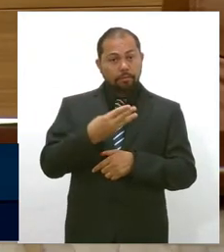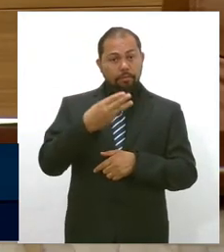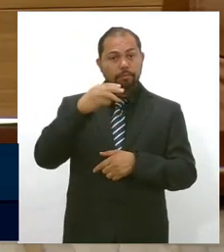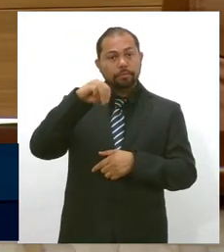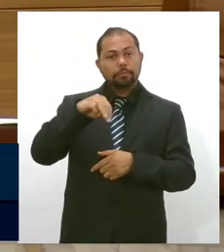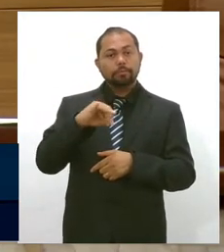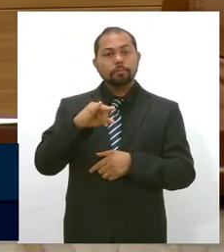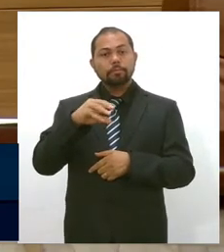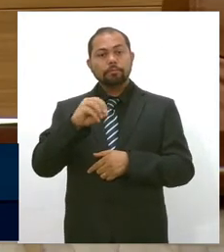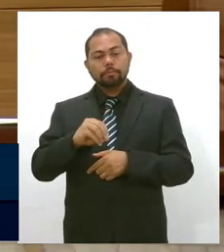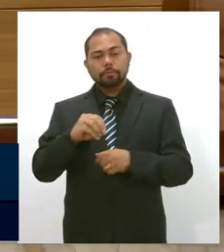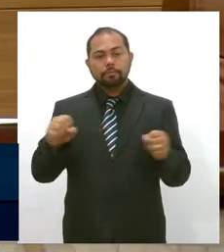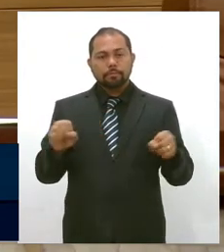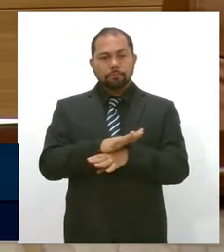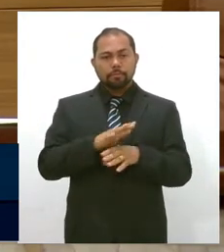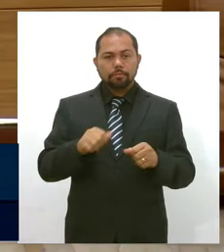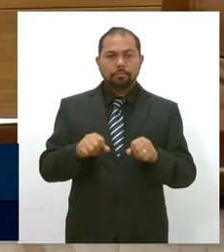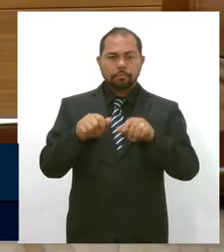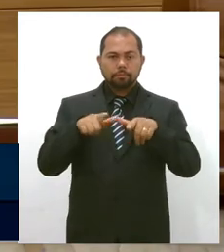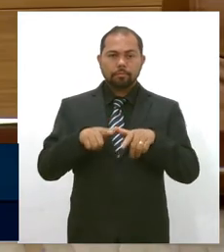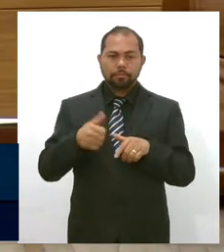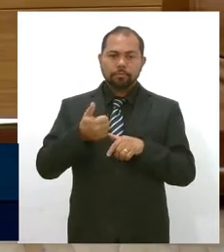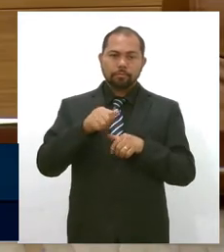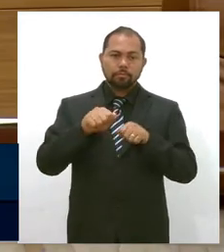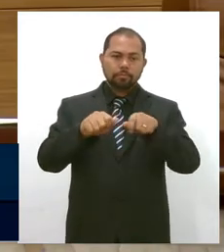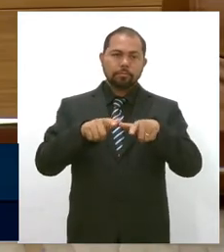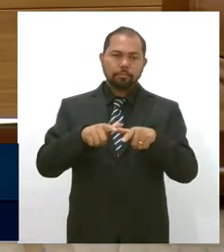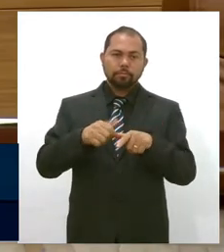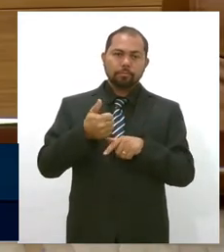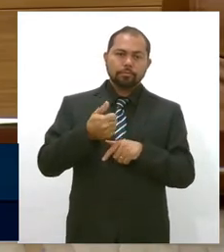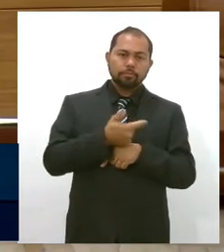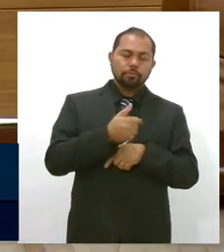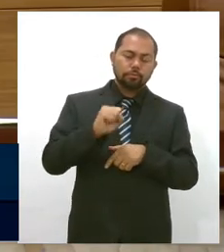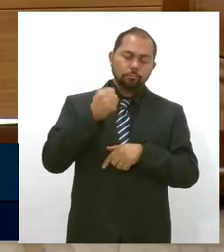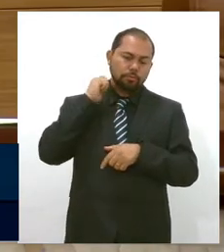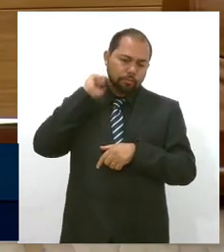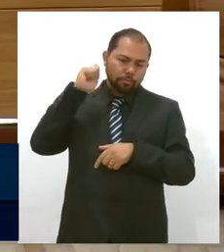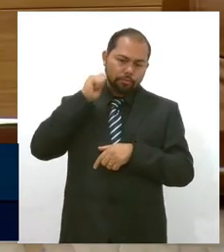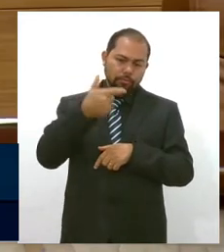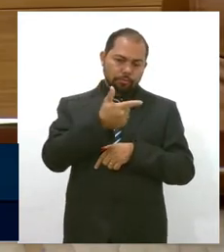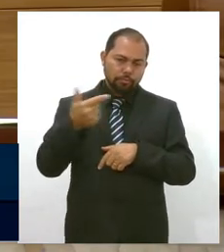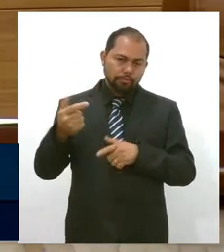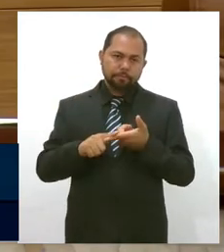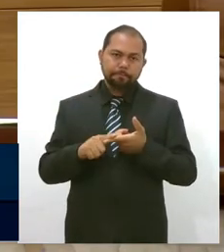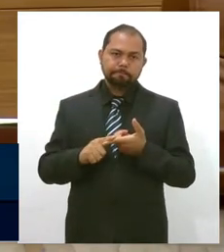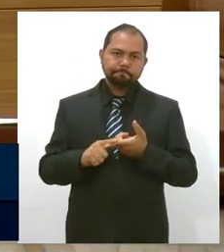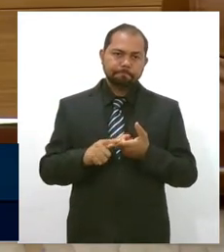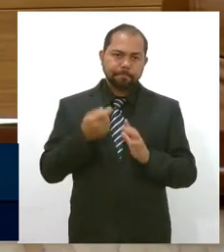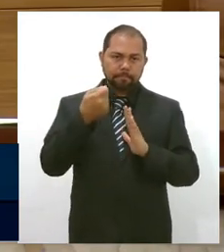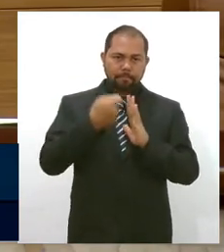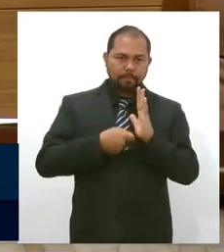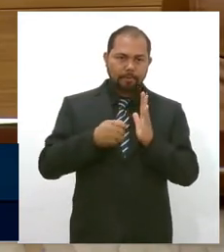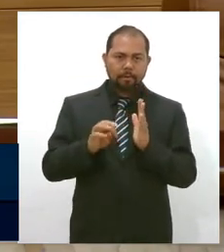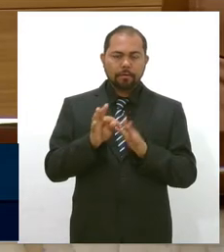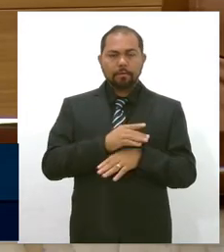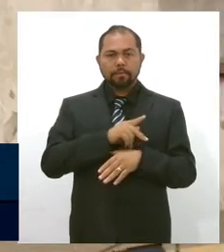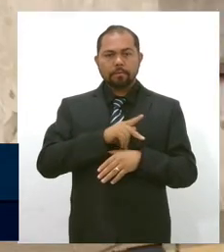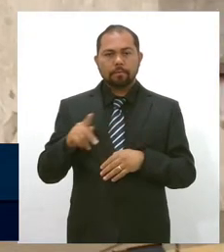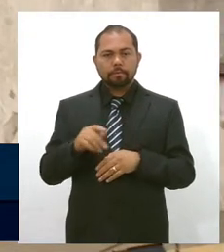Sala das Sessões da Assembleia Legislativa do Estado de Sergipe, em 28 de abril de 2022. Lidas as atas, senhor presidente.